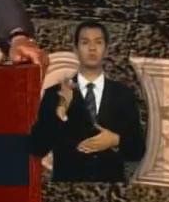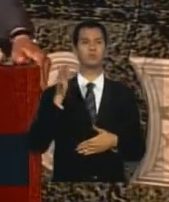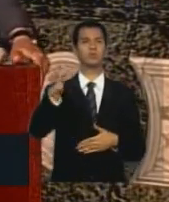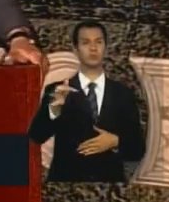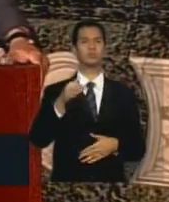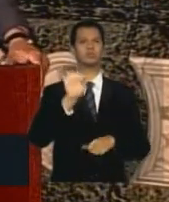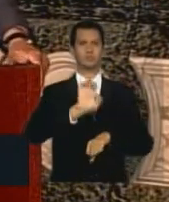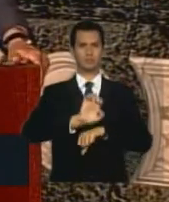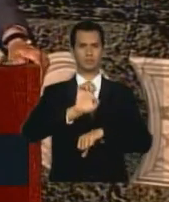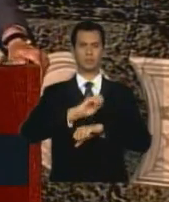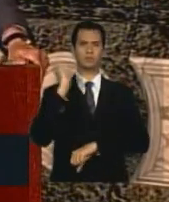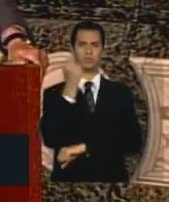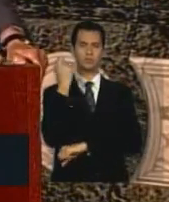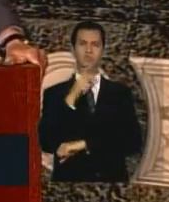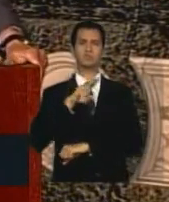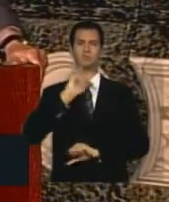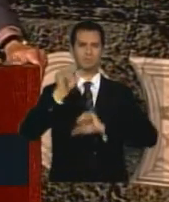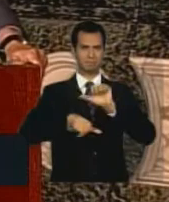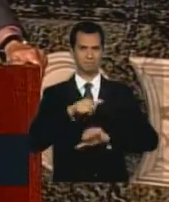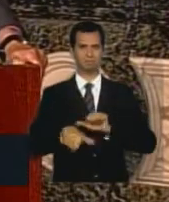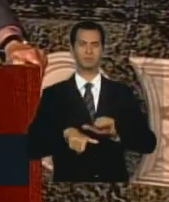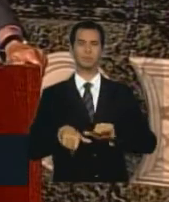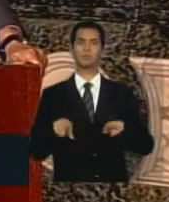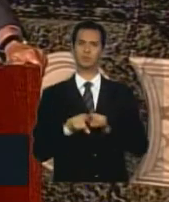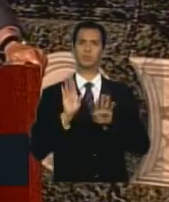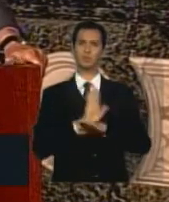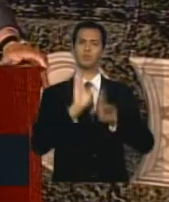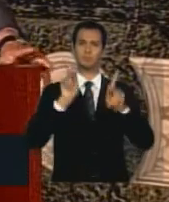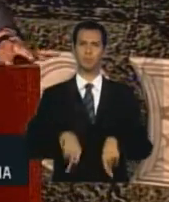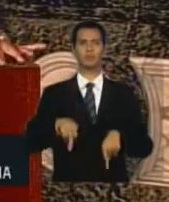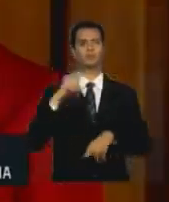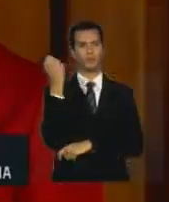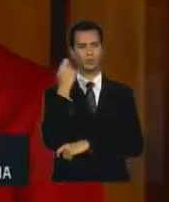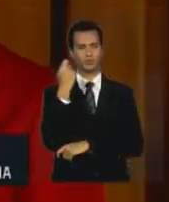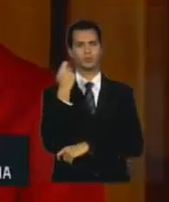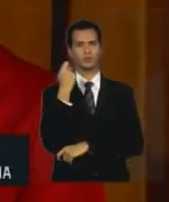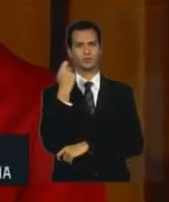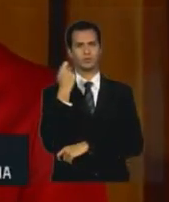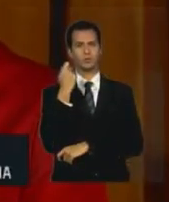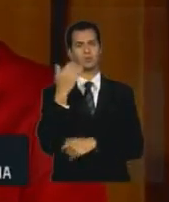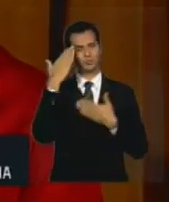portanto, nos destinos do povo gaúcho. Muito obrigado, presidenta Dilma.